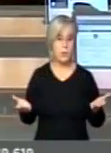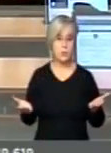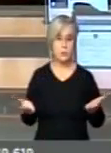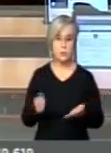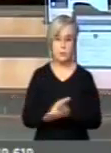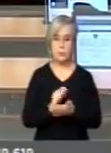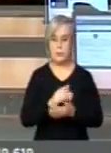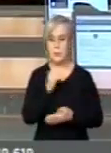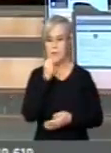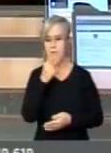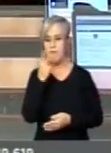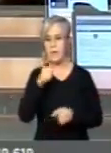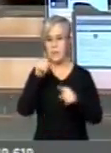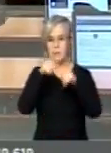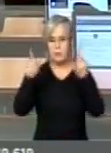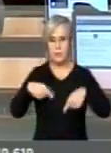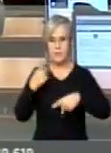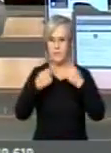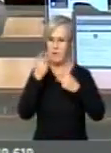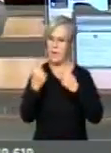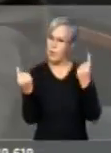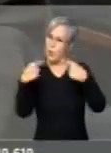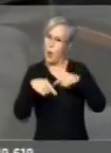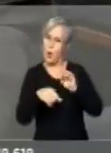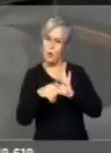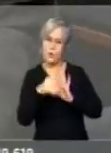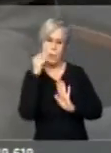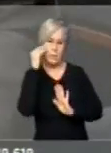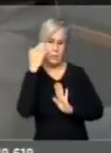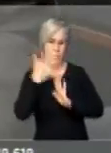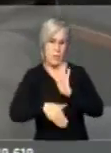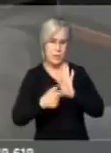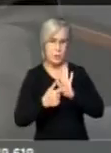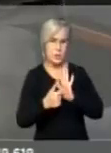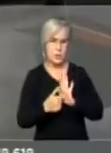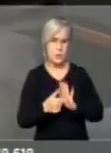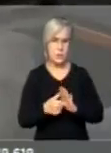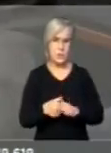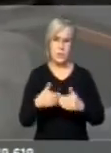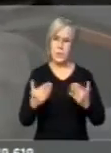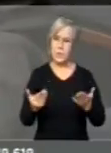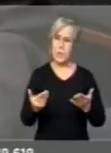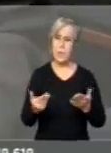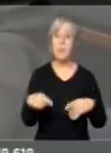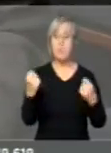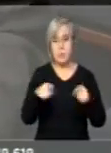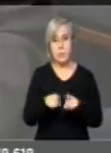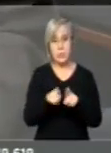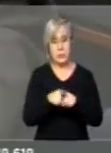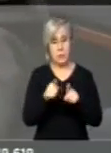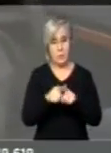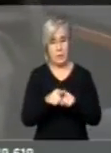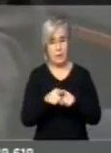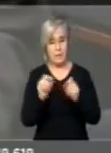públicos que vêm aqui contra o teste. Mas se fosse para aplicar só a política, todo mundo era a favor.